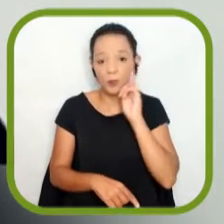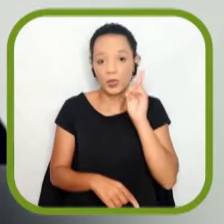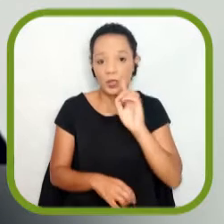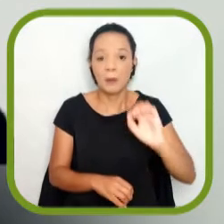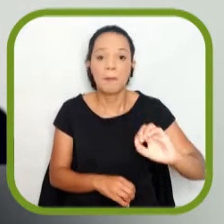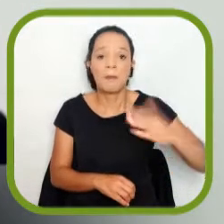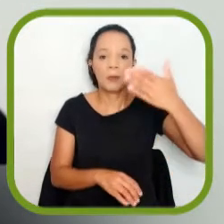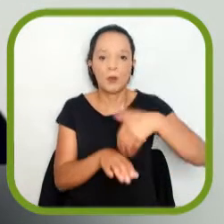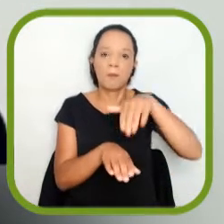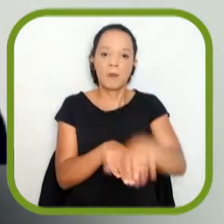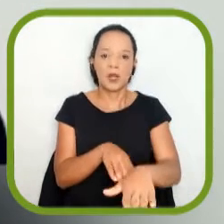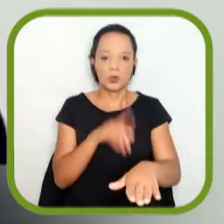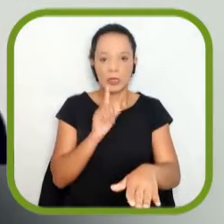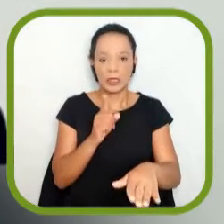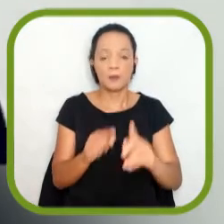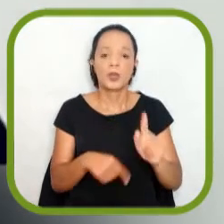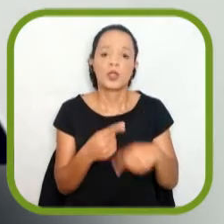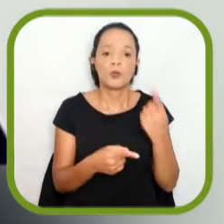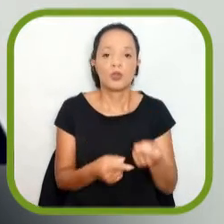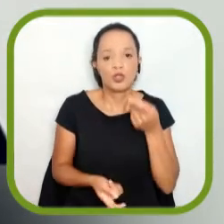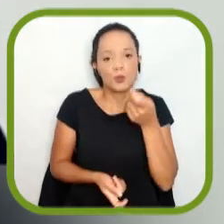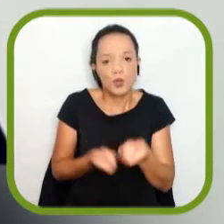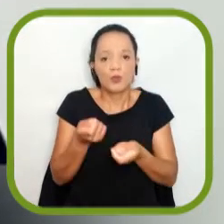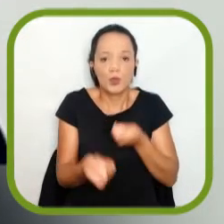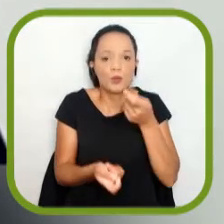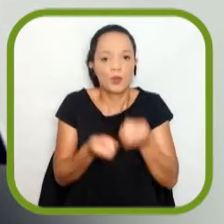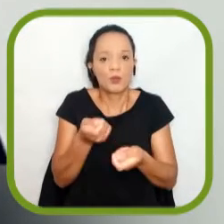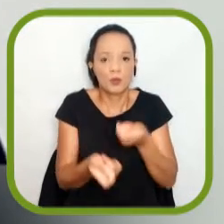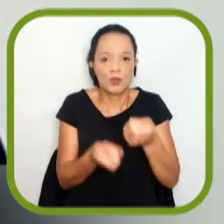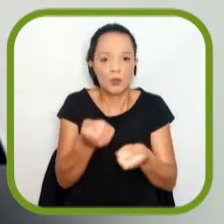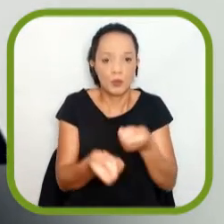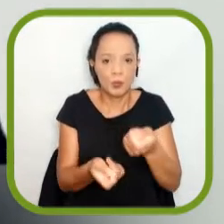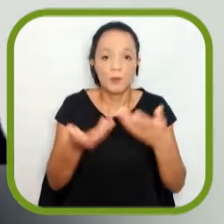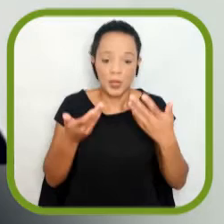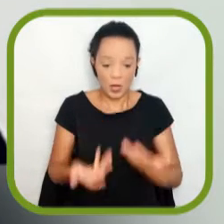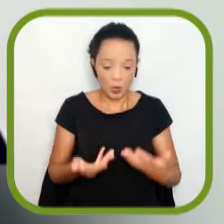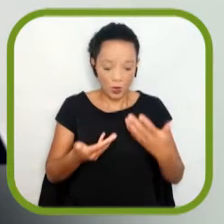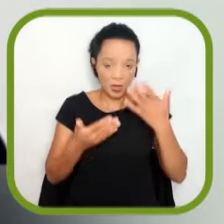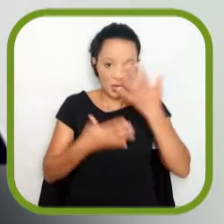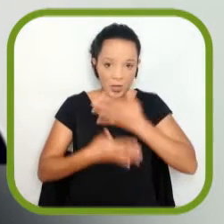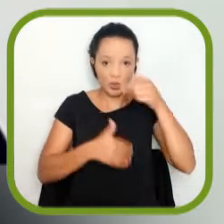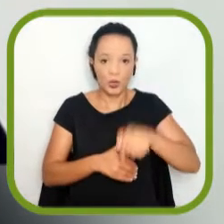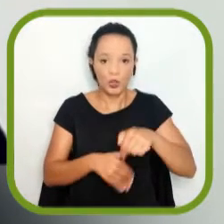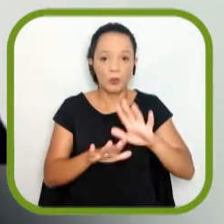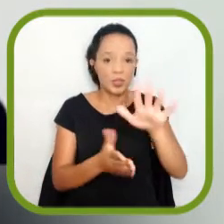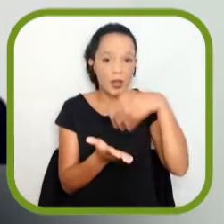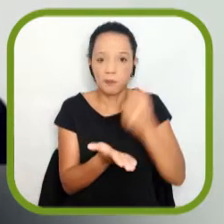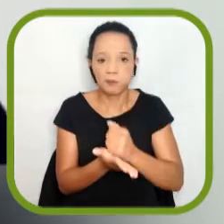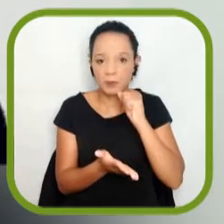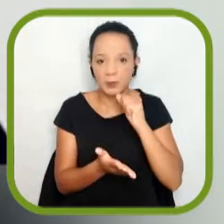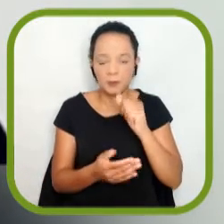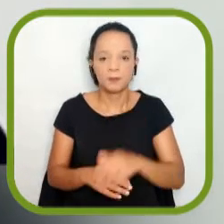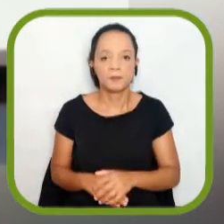conquista, o primeiro passo que se deu, e depois começaram-se a dar todos estes passos que chegámos aos nossos dias e que ainda não